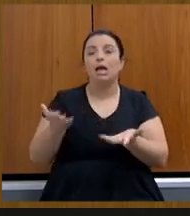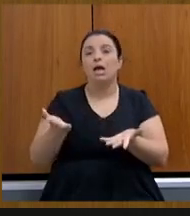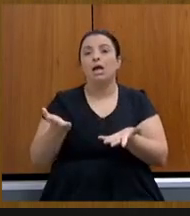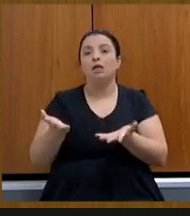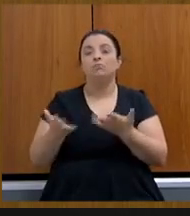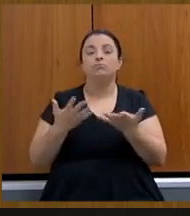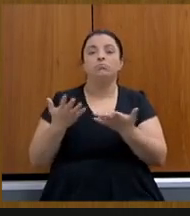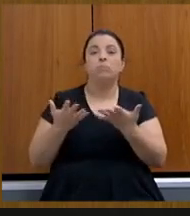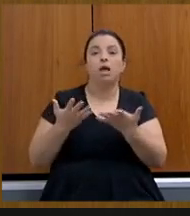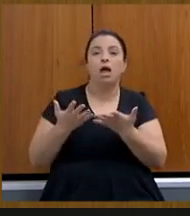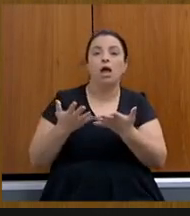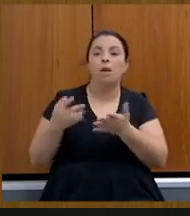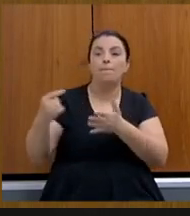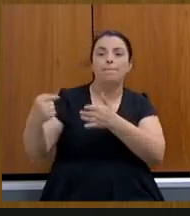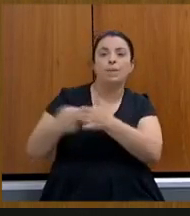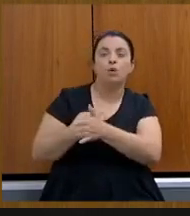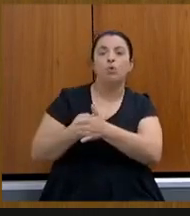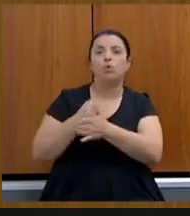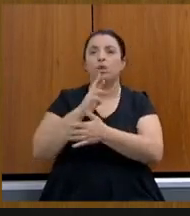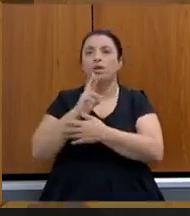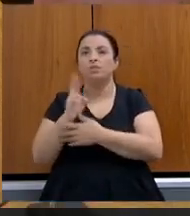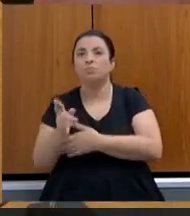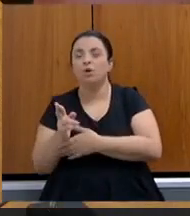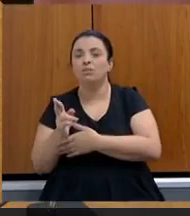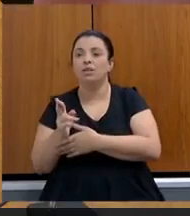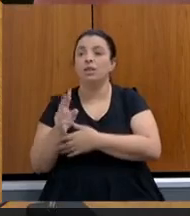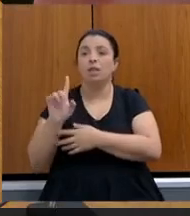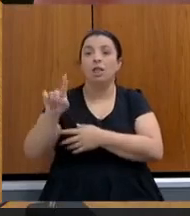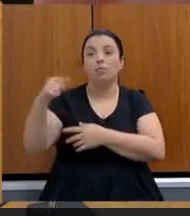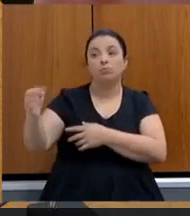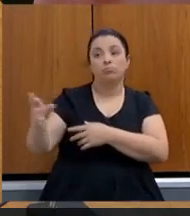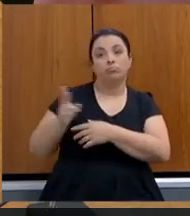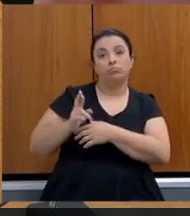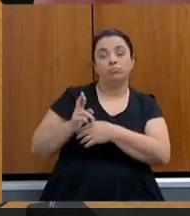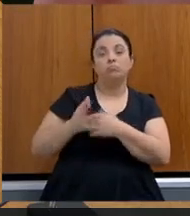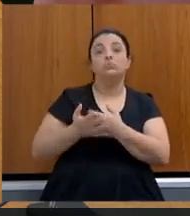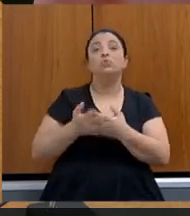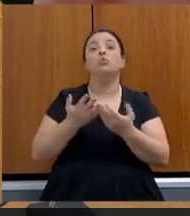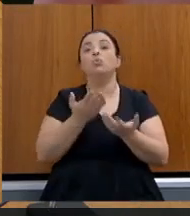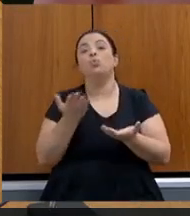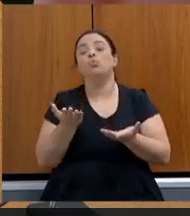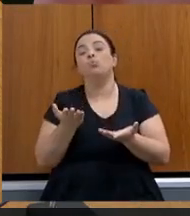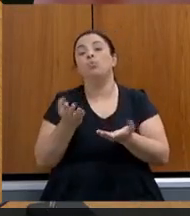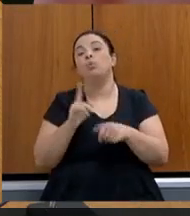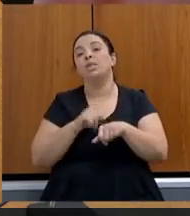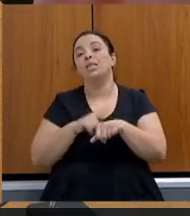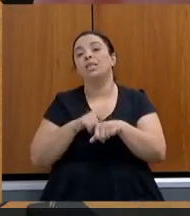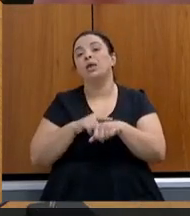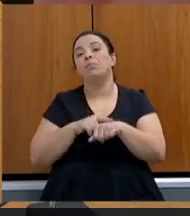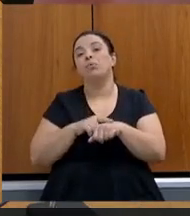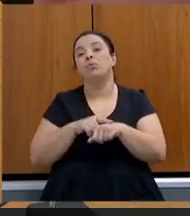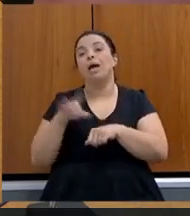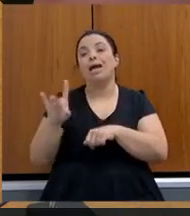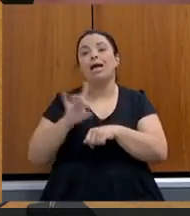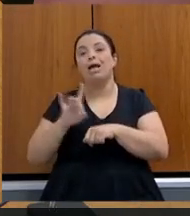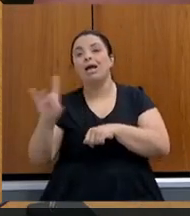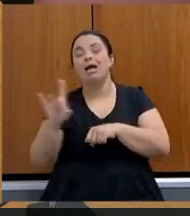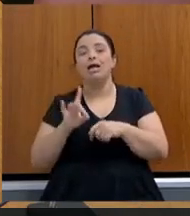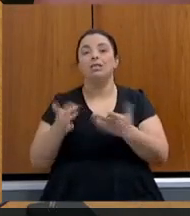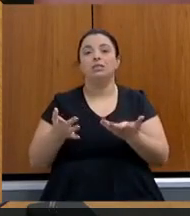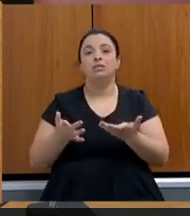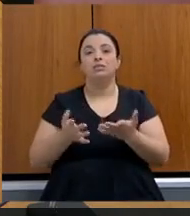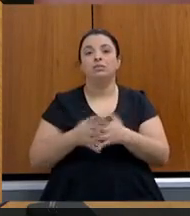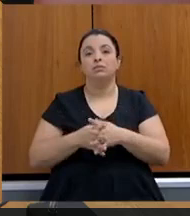Quanto é a pergunta a resposta e a réplica por gentileza não dá mais os demais como a vai os